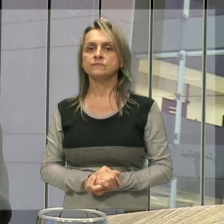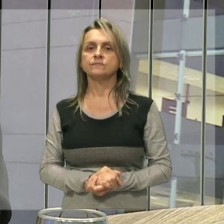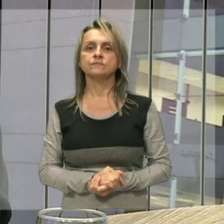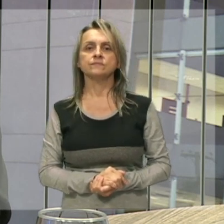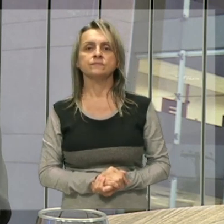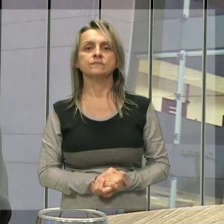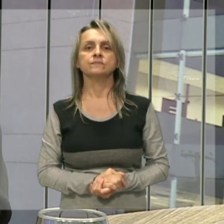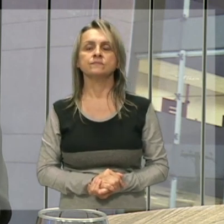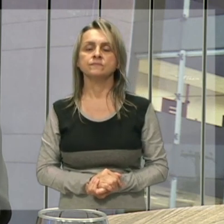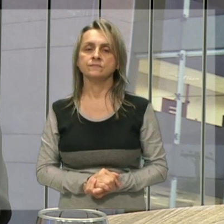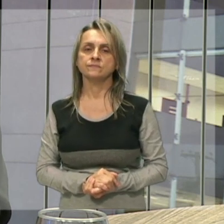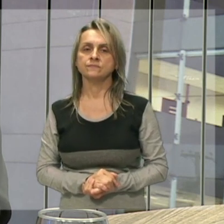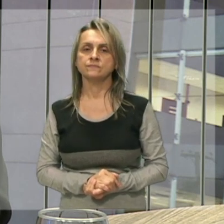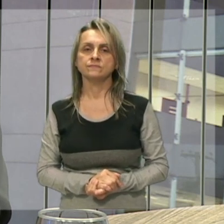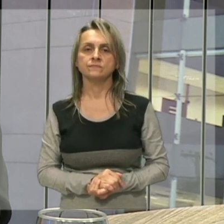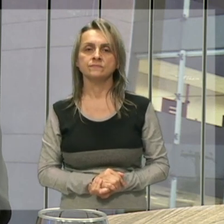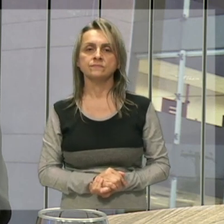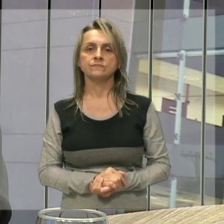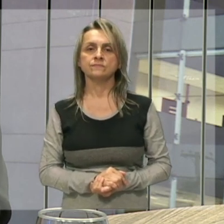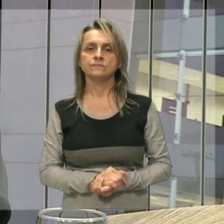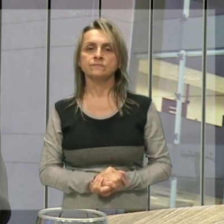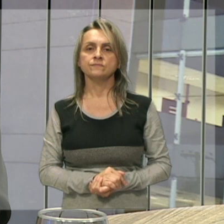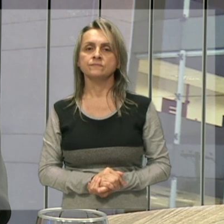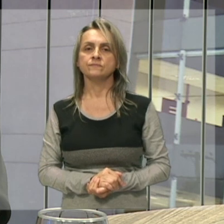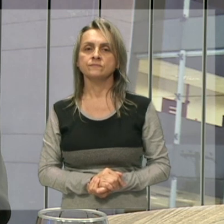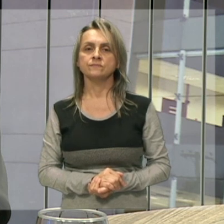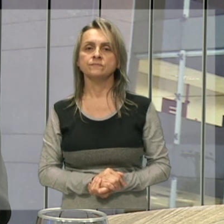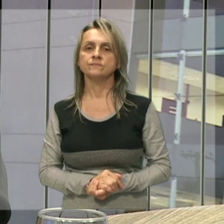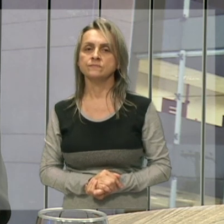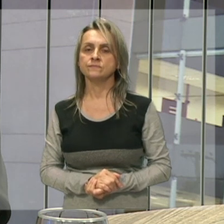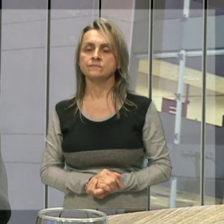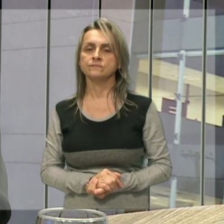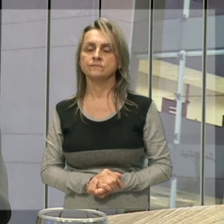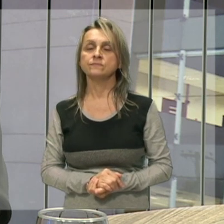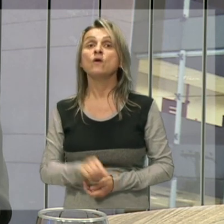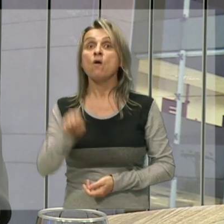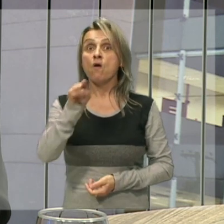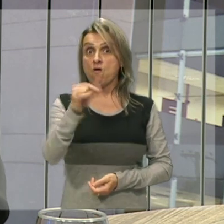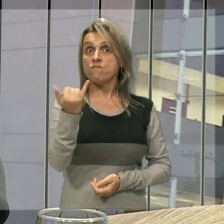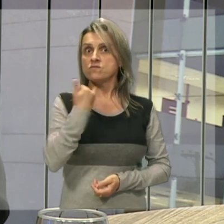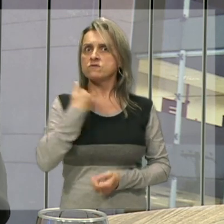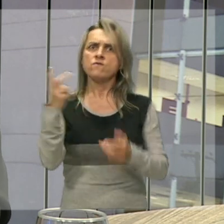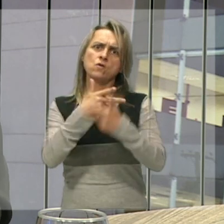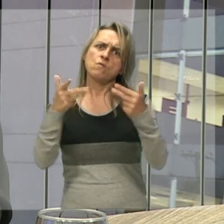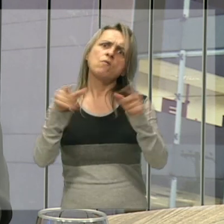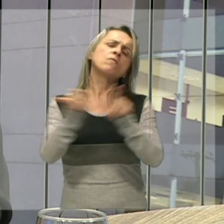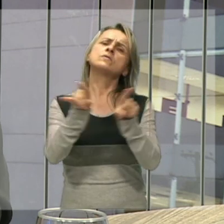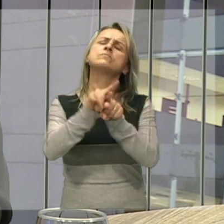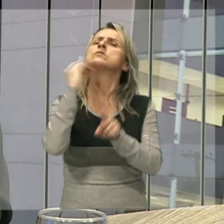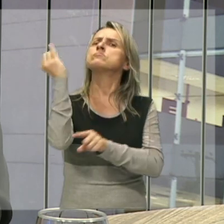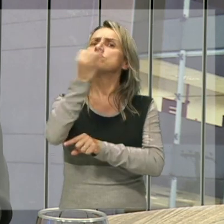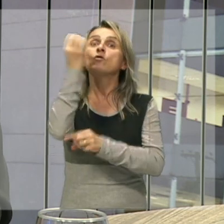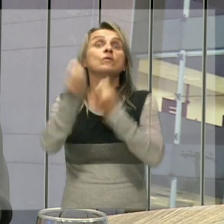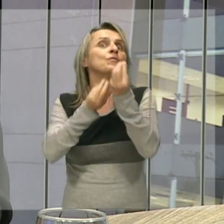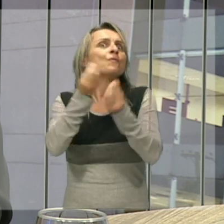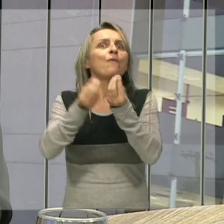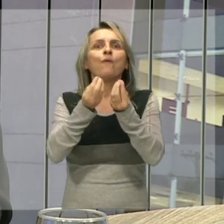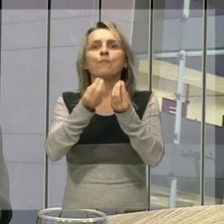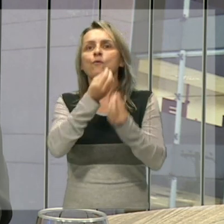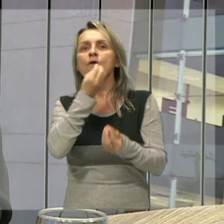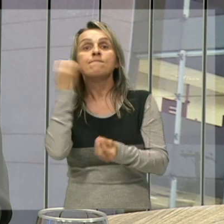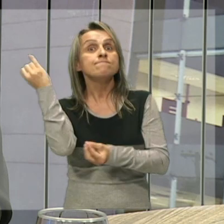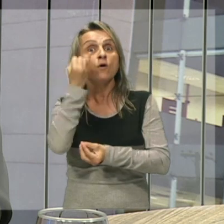importante você chamar aquelas pessoas que entendem, que passam por essas necessidades,